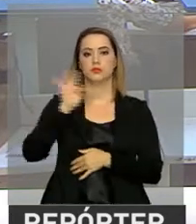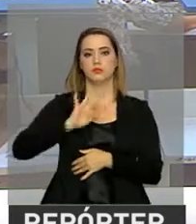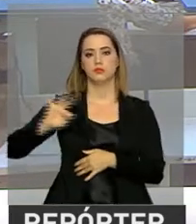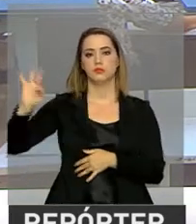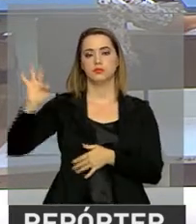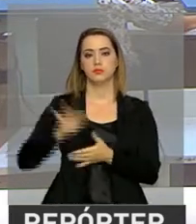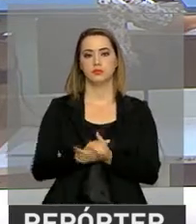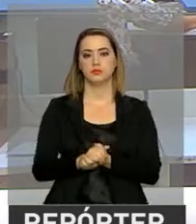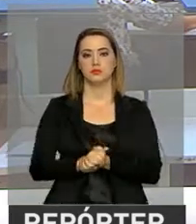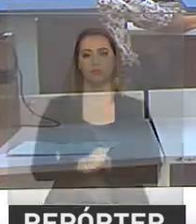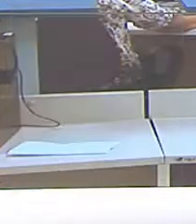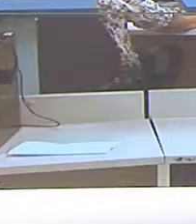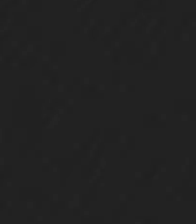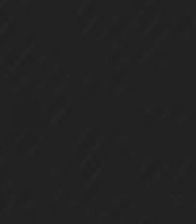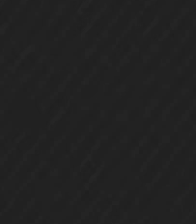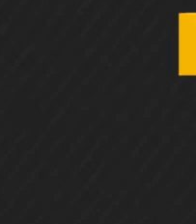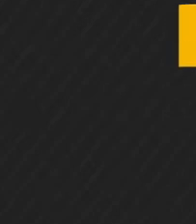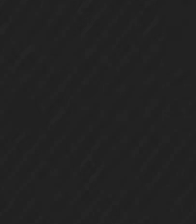do governo federal